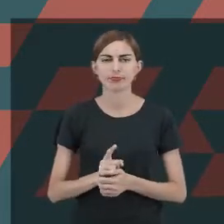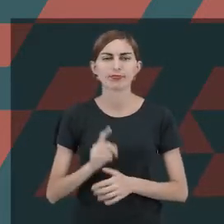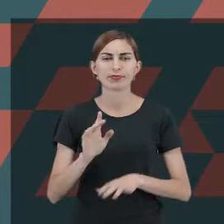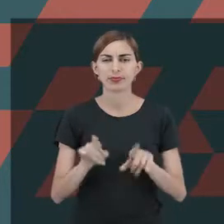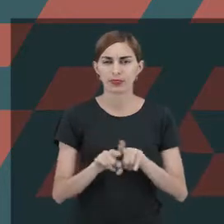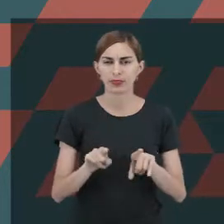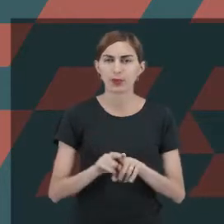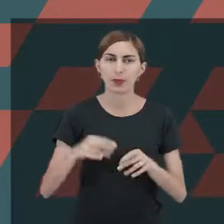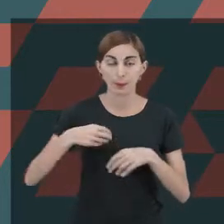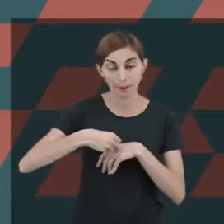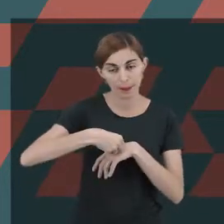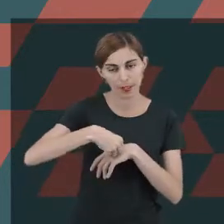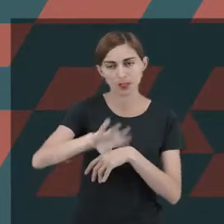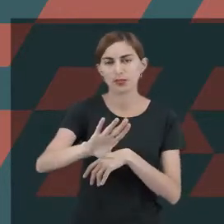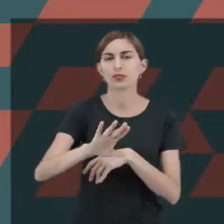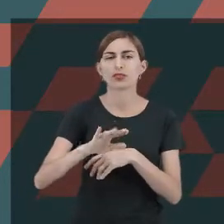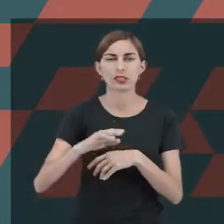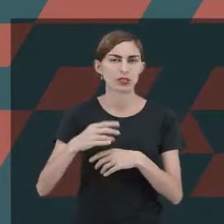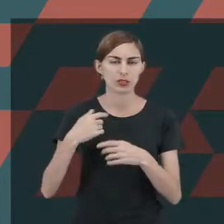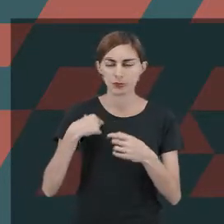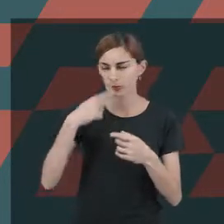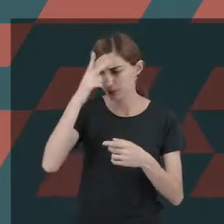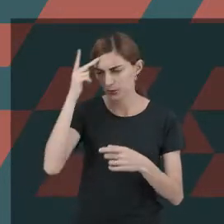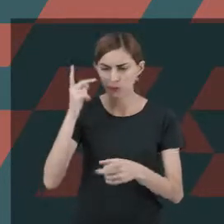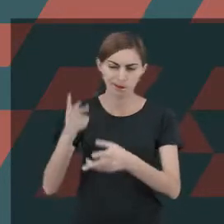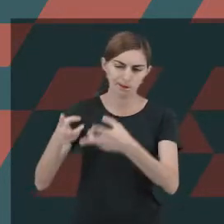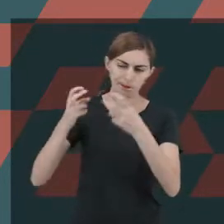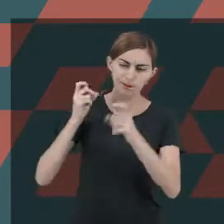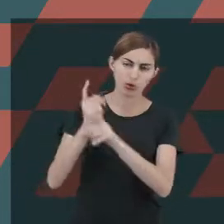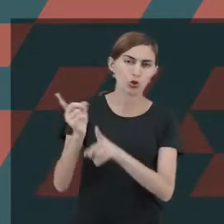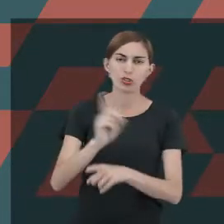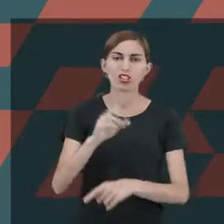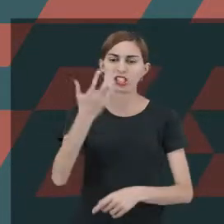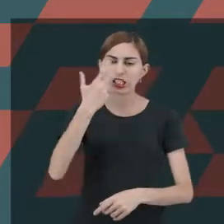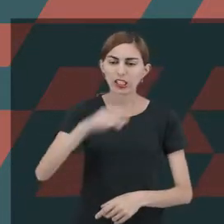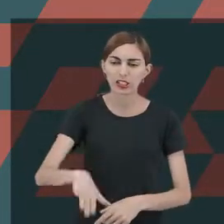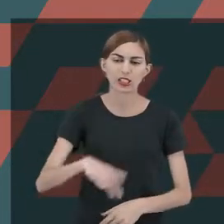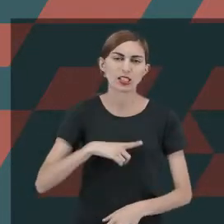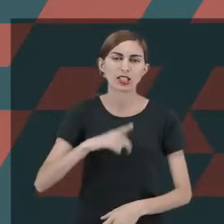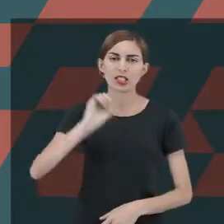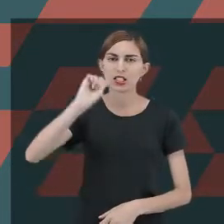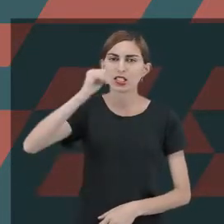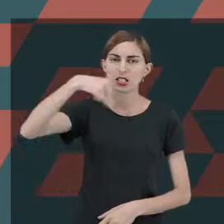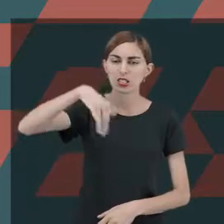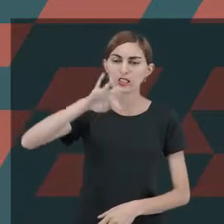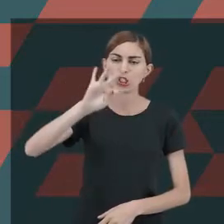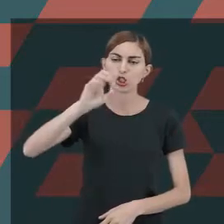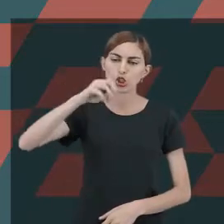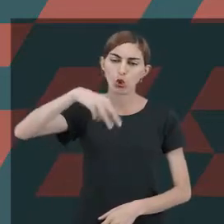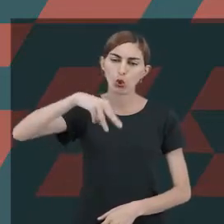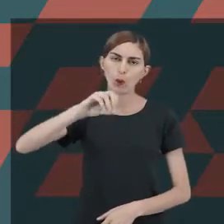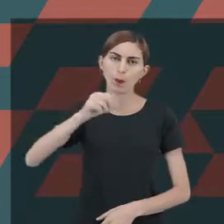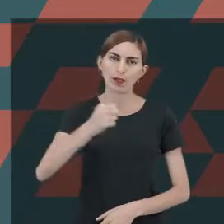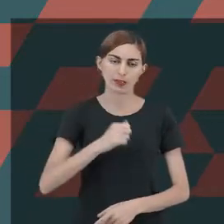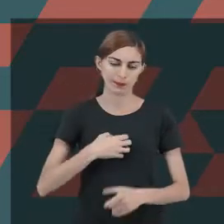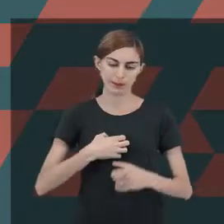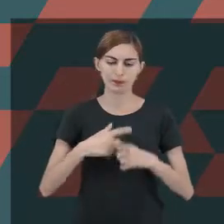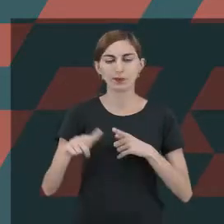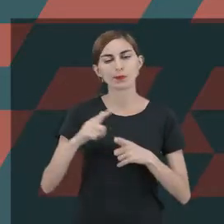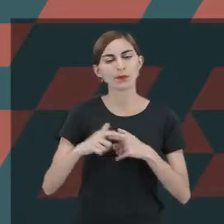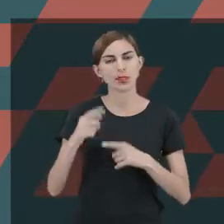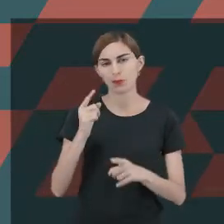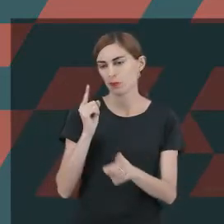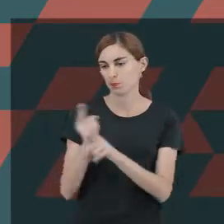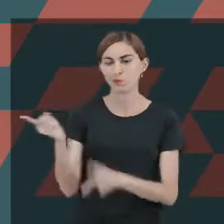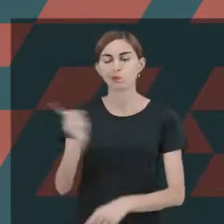não termina passando desapercebido e a criança fica com sintomas, mas sem um diagnóstico definido. Existem grupos de coortes de grávidas que